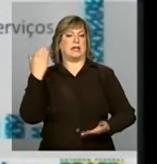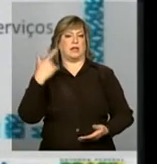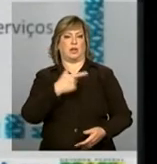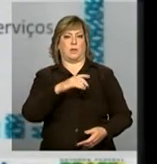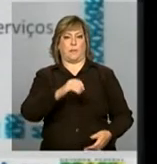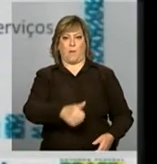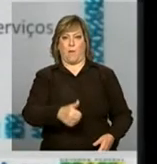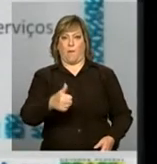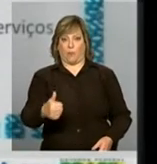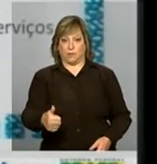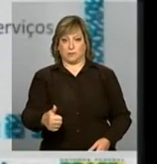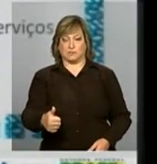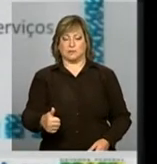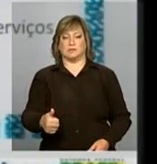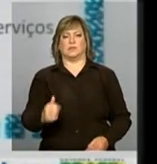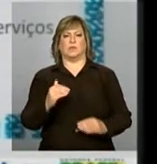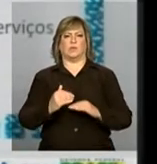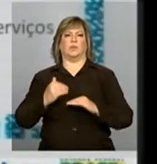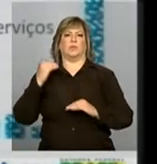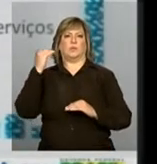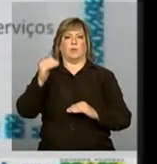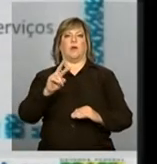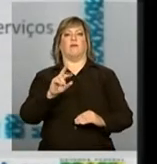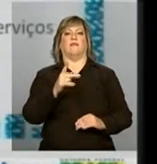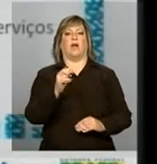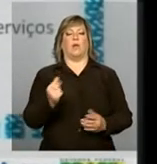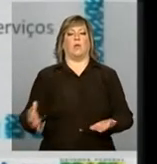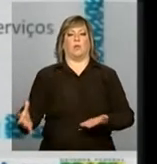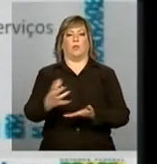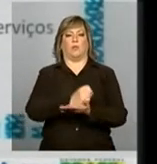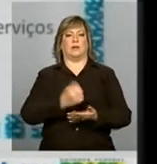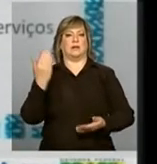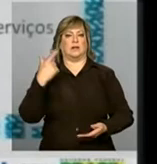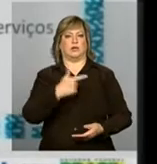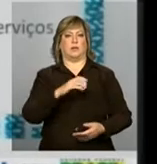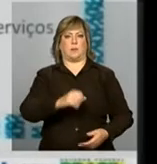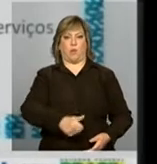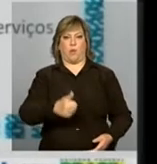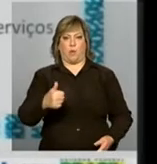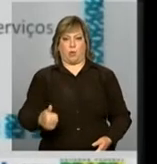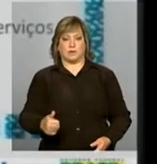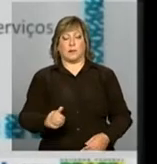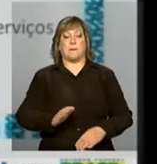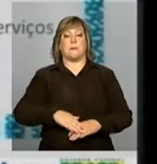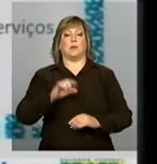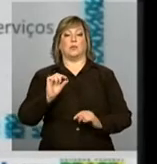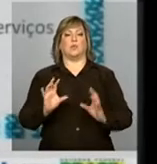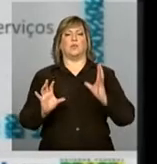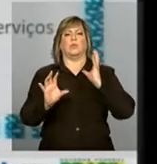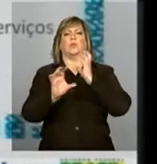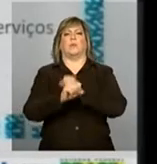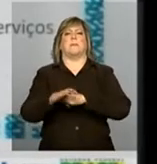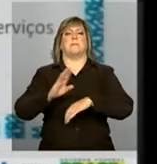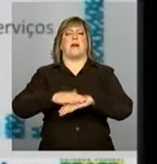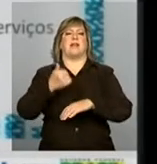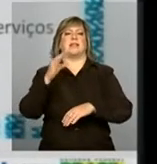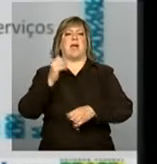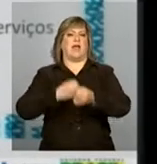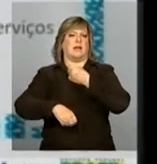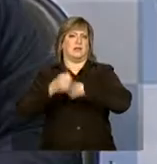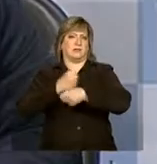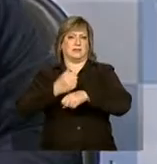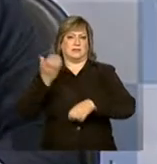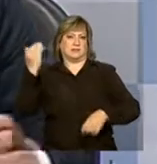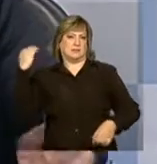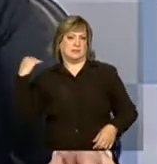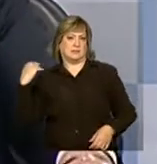2011, ultrapassando os valores arrecadados desde 2011, mais do que toda uma década anterior